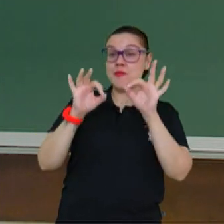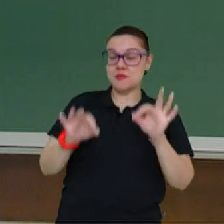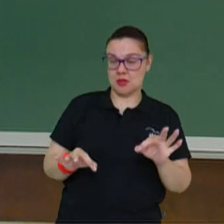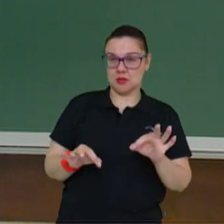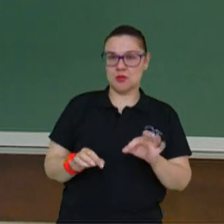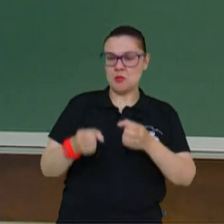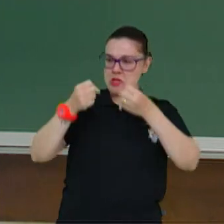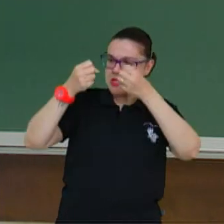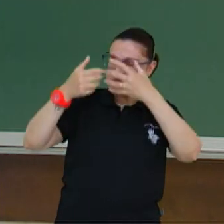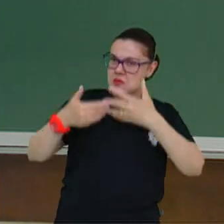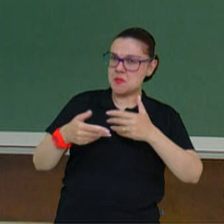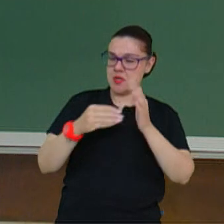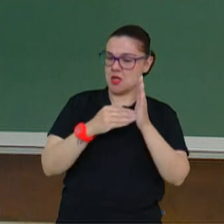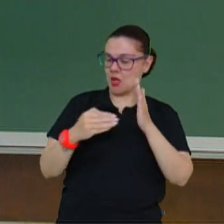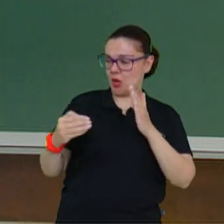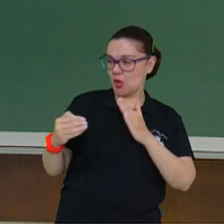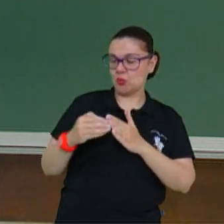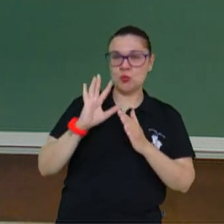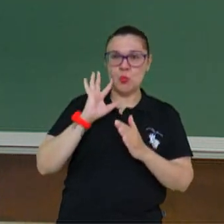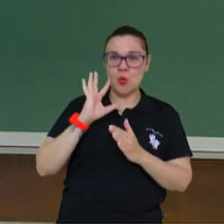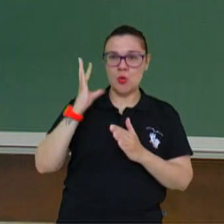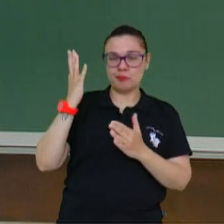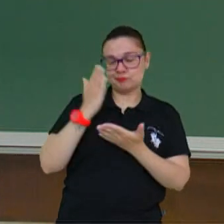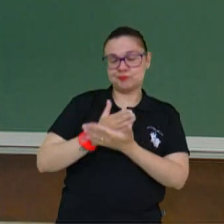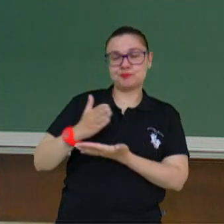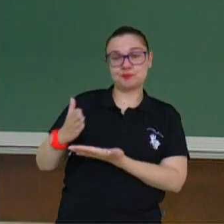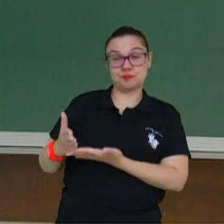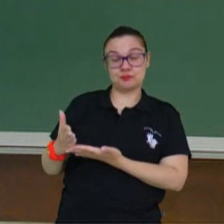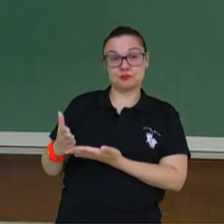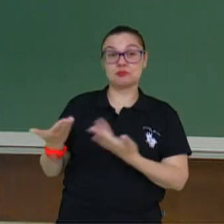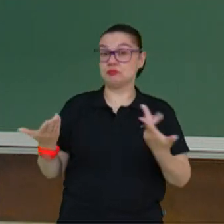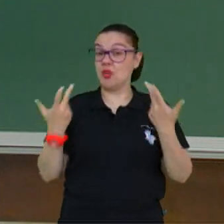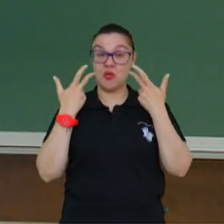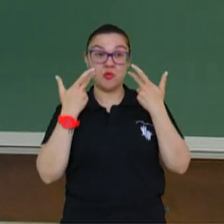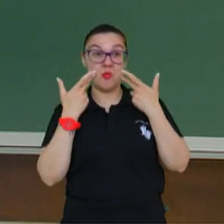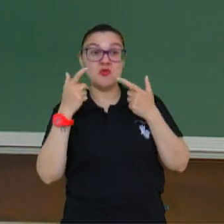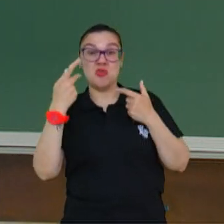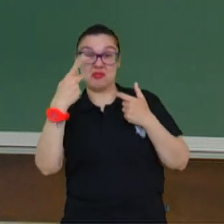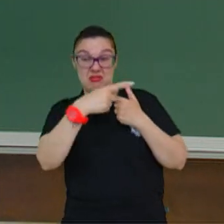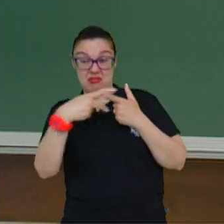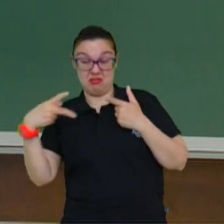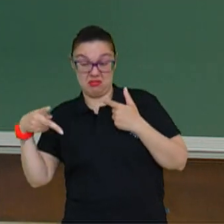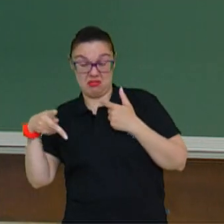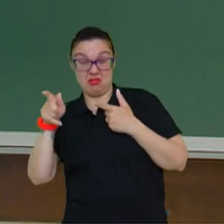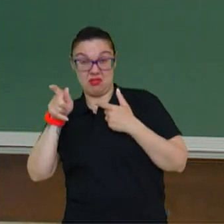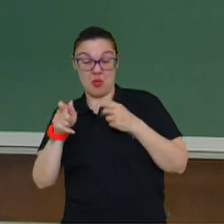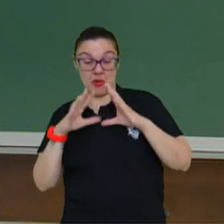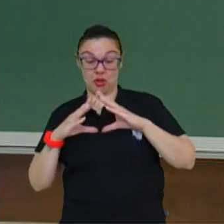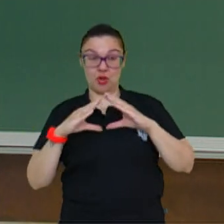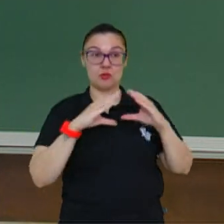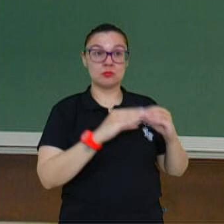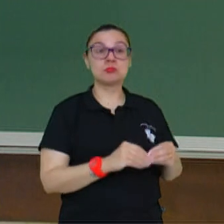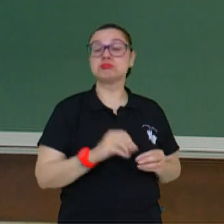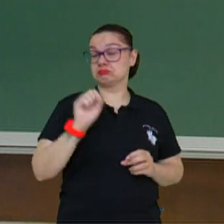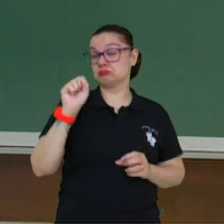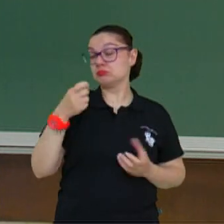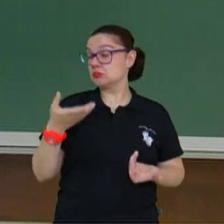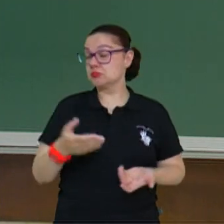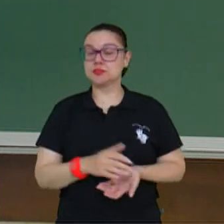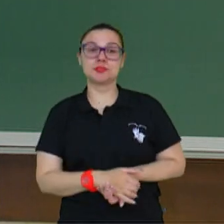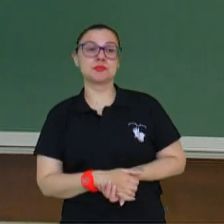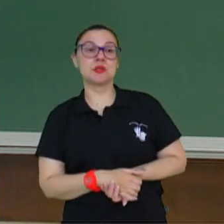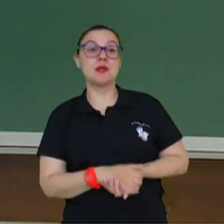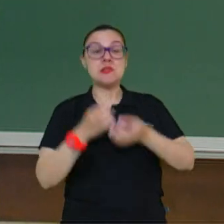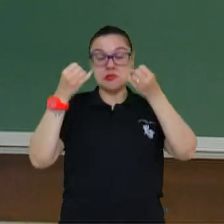autor tece comentários sobre uma situação comum do seu dia a dia, tão comum que não só dele, como diversas outras pessoas. Então, essa é uma resposta.